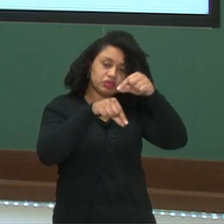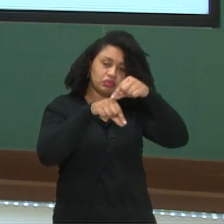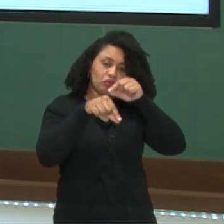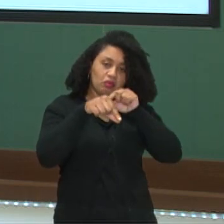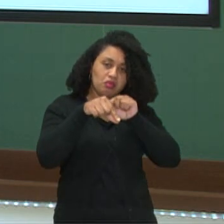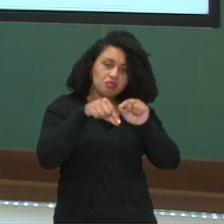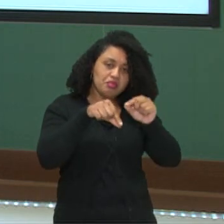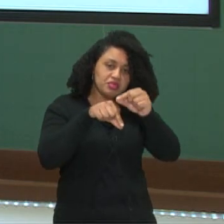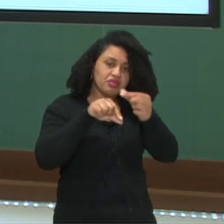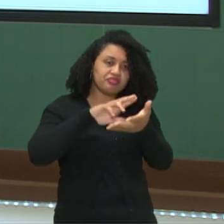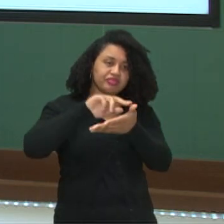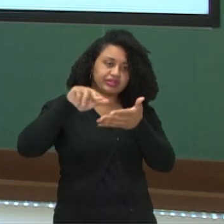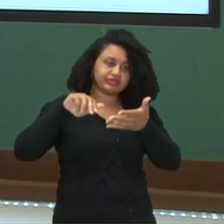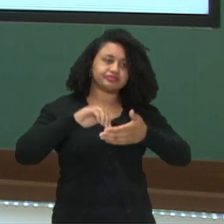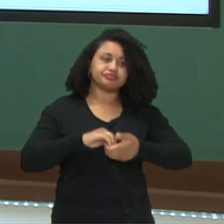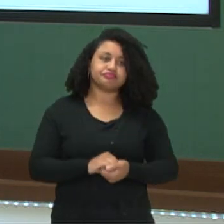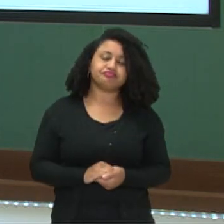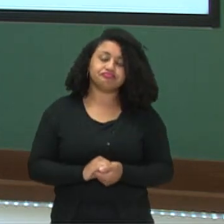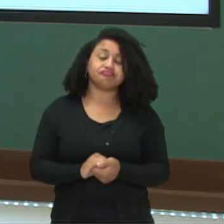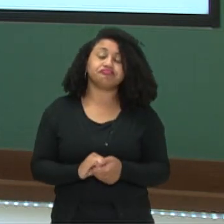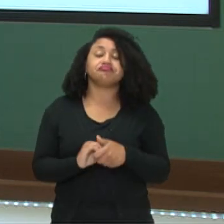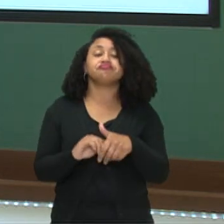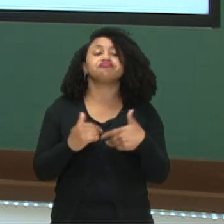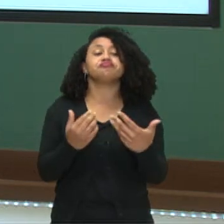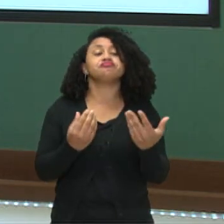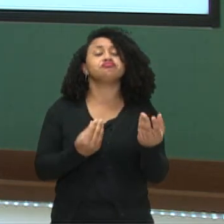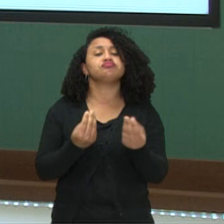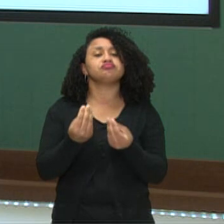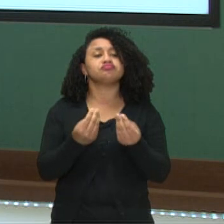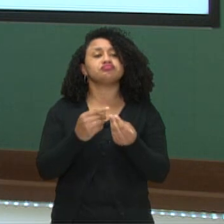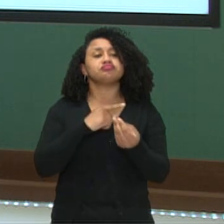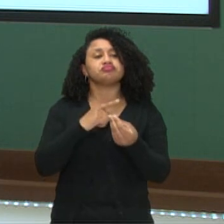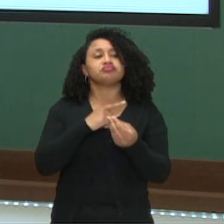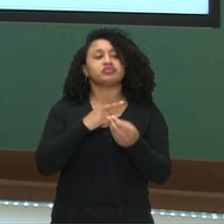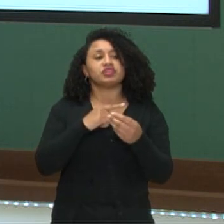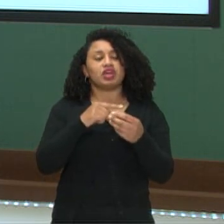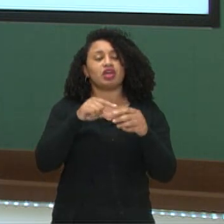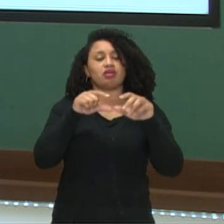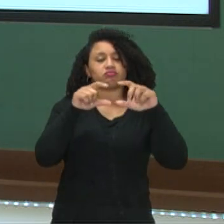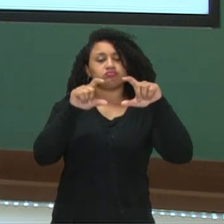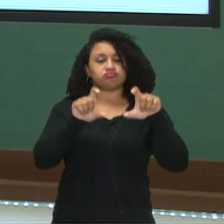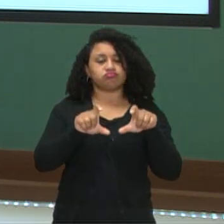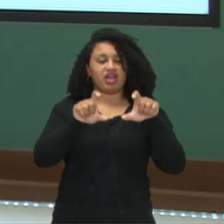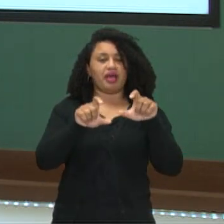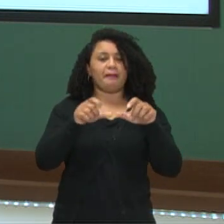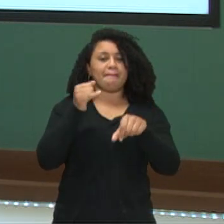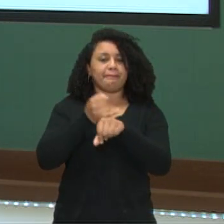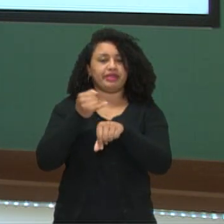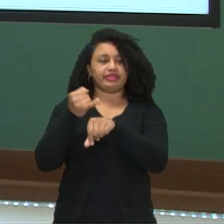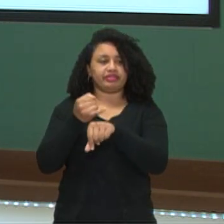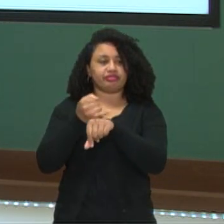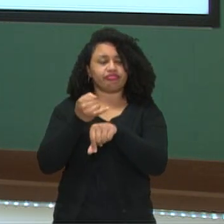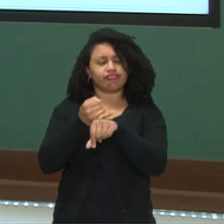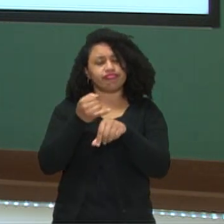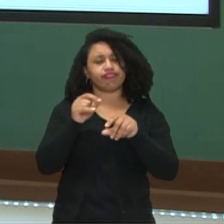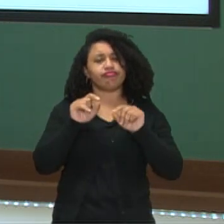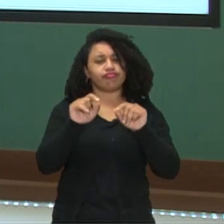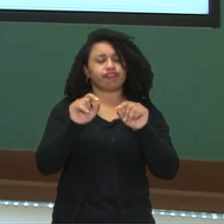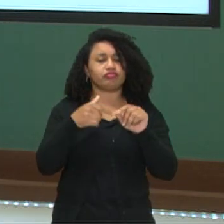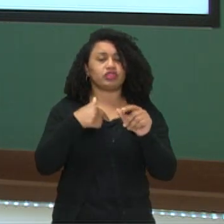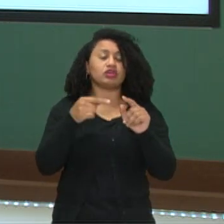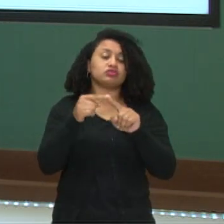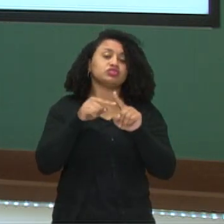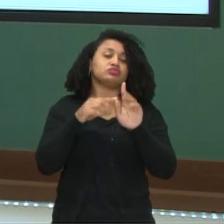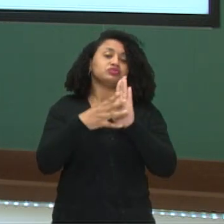cargazinhas, ok? Então olha só. Aqui tem duas placas metálicas, aqui é um